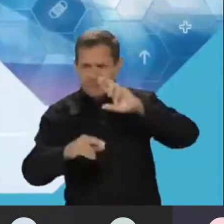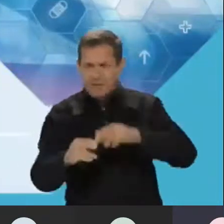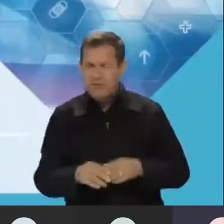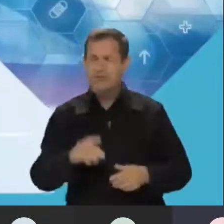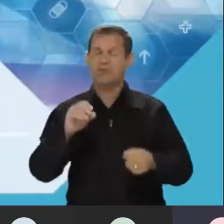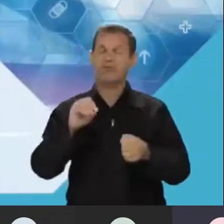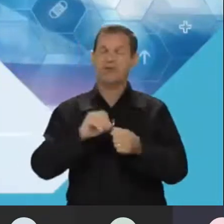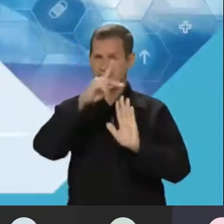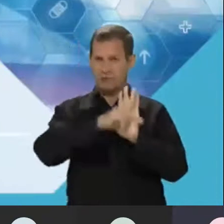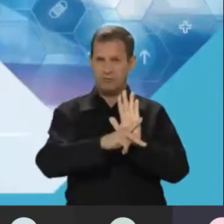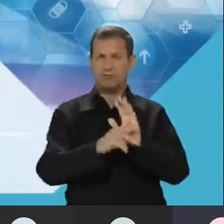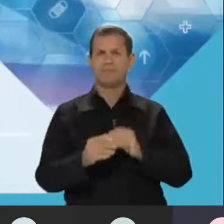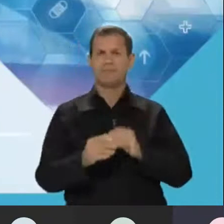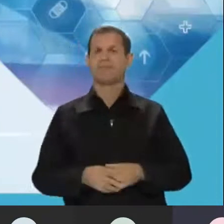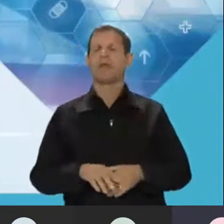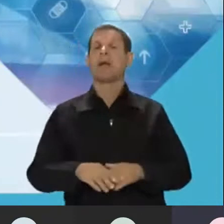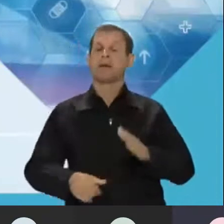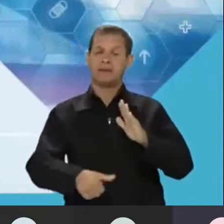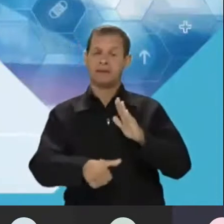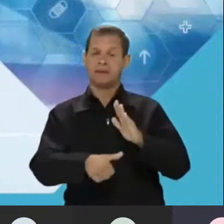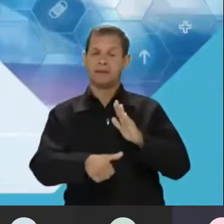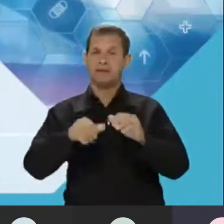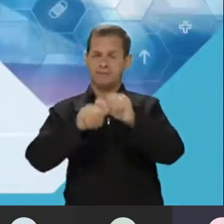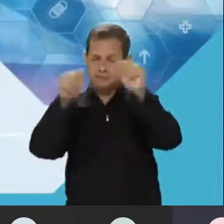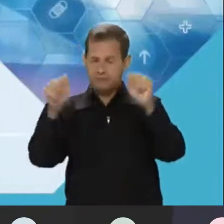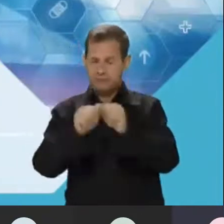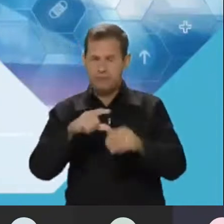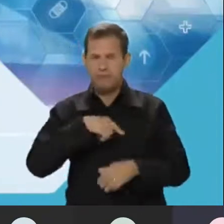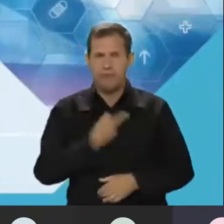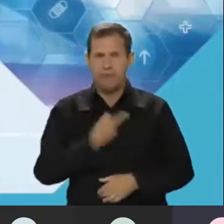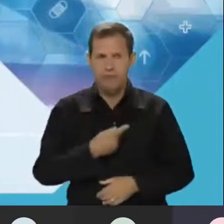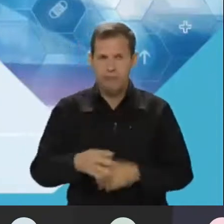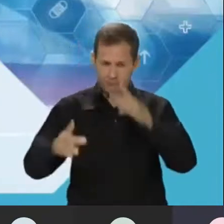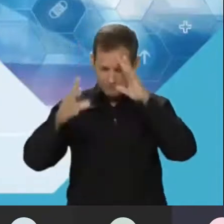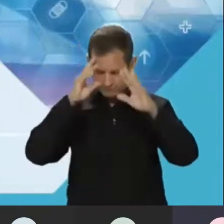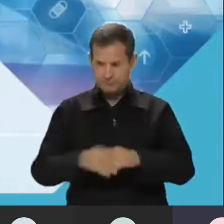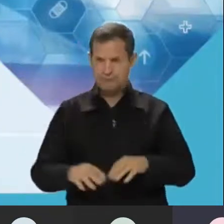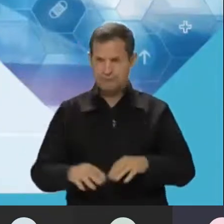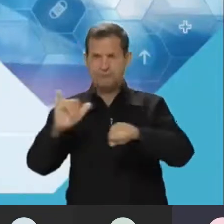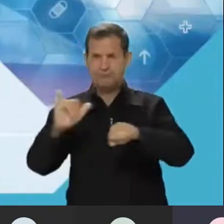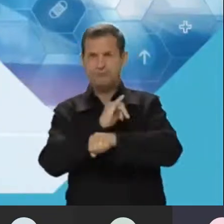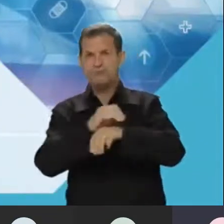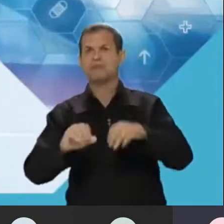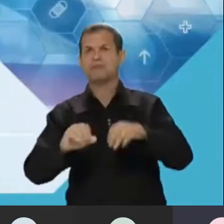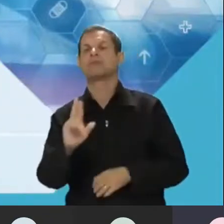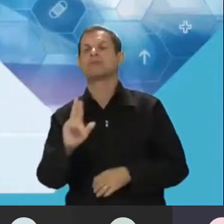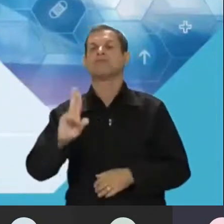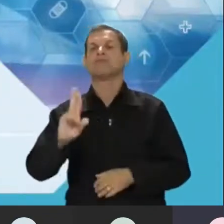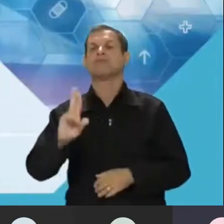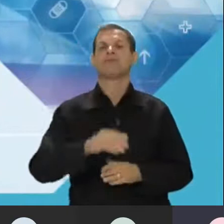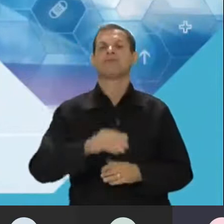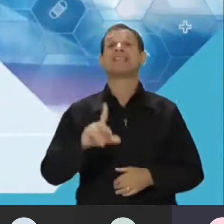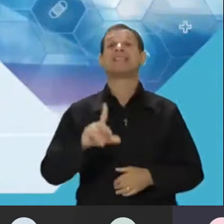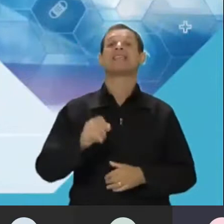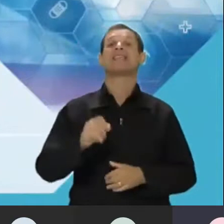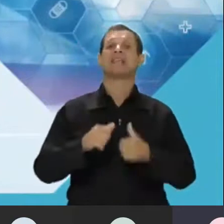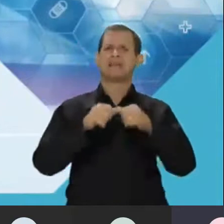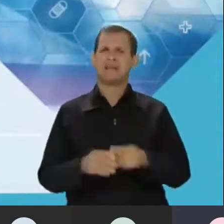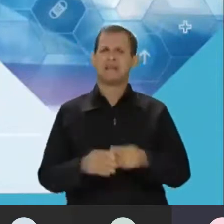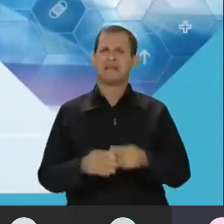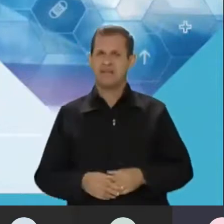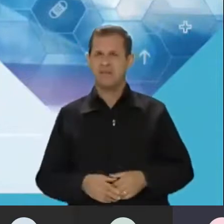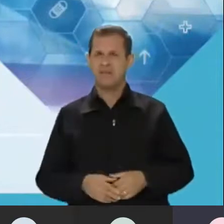consideração na hora de ser produzido. Tá? Aqui na primeira imagem, então, a gente poderia pensar numa estratégia que poderia ser utilizada, que